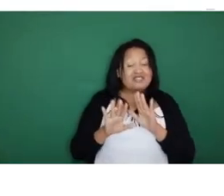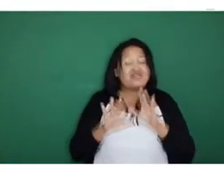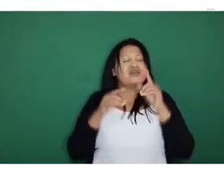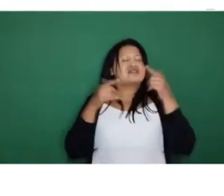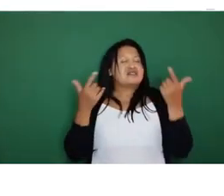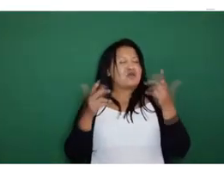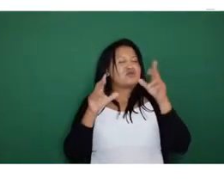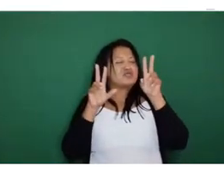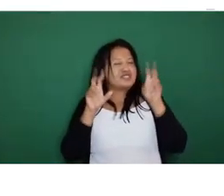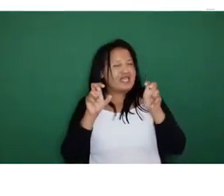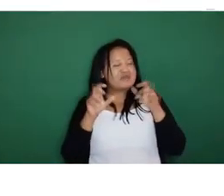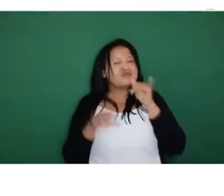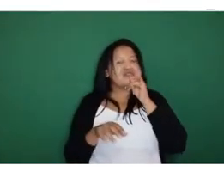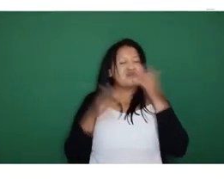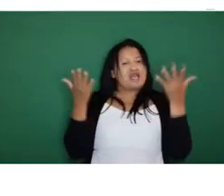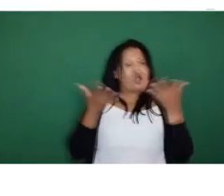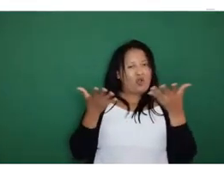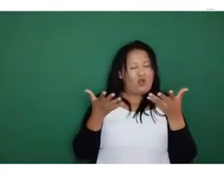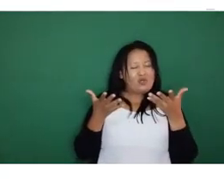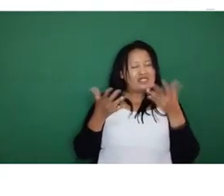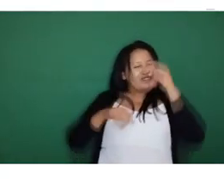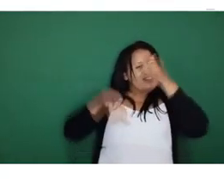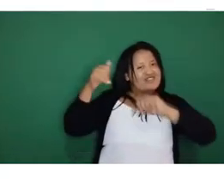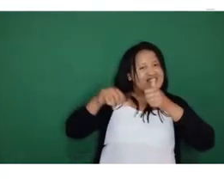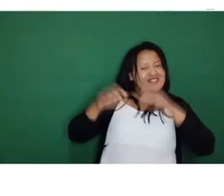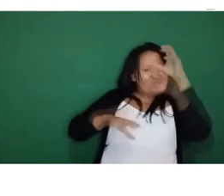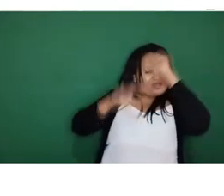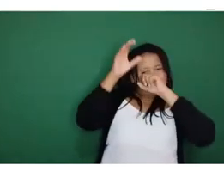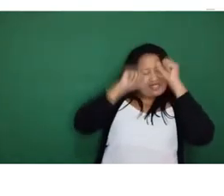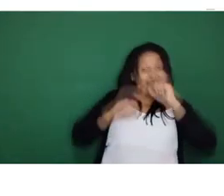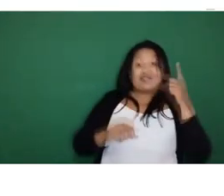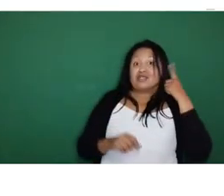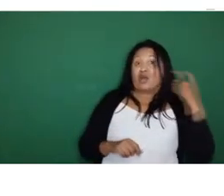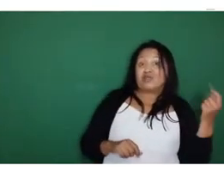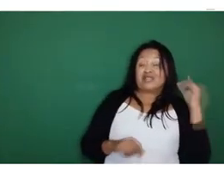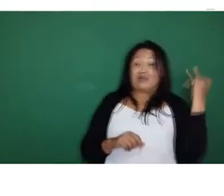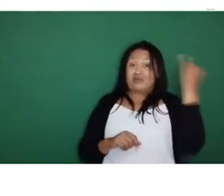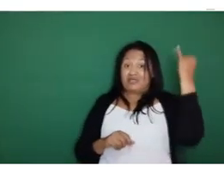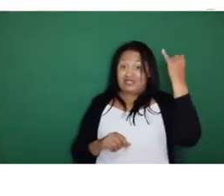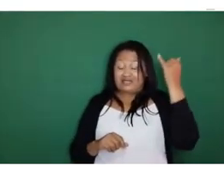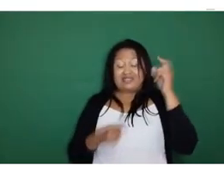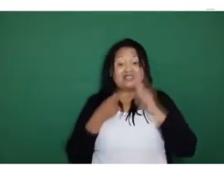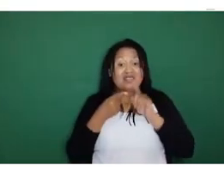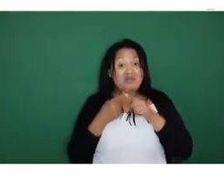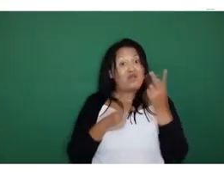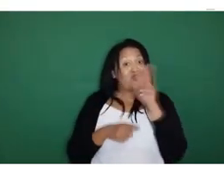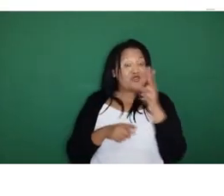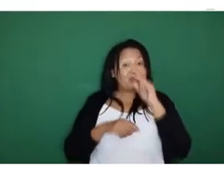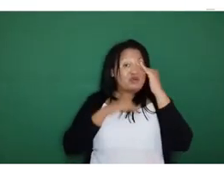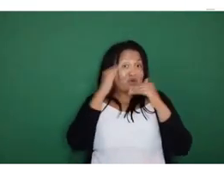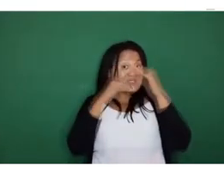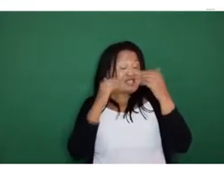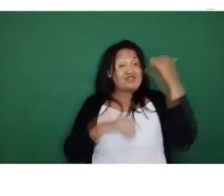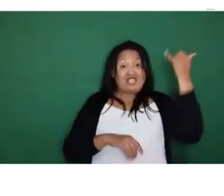tocados nesse simulado então acústica Fundamental e também você passar por esses outros dois processos de energia